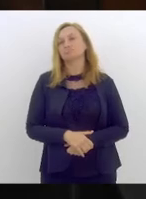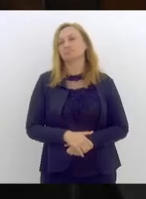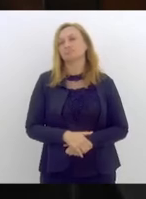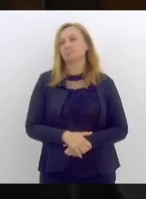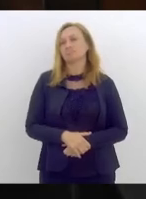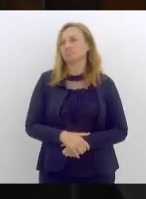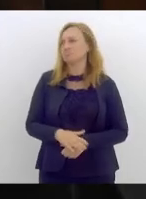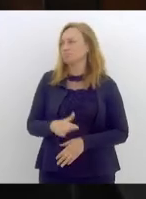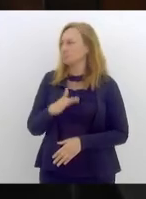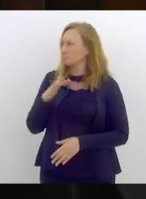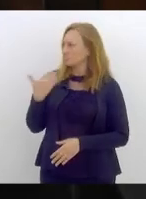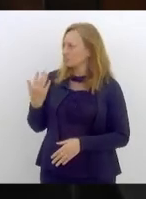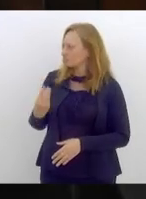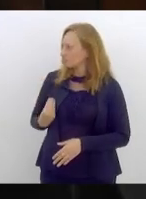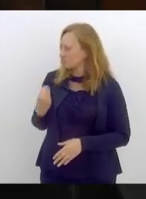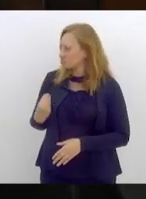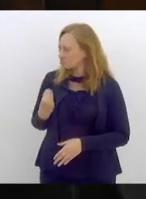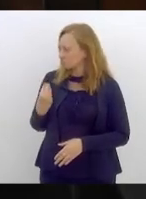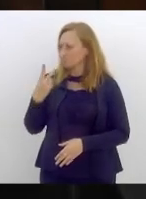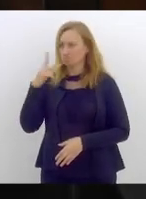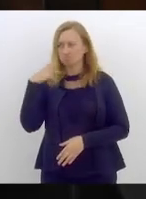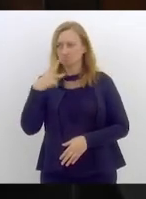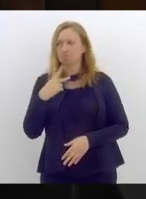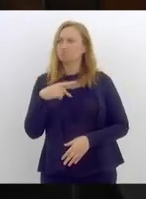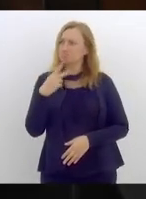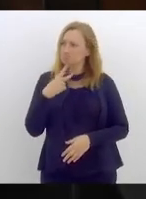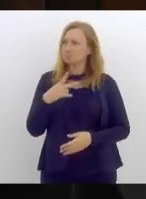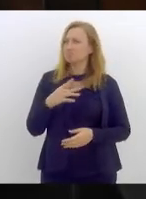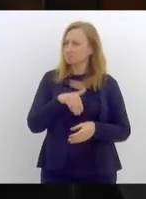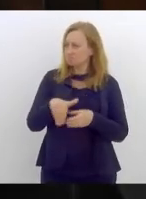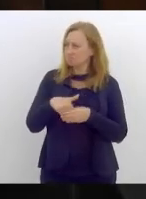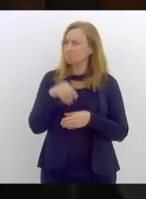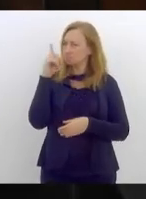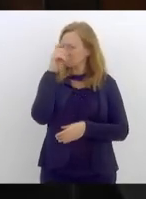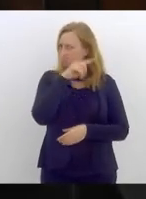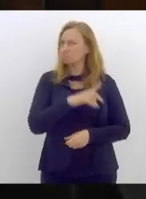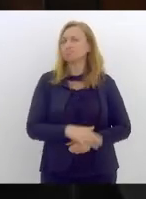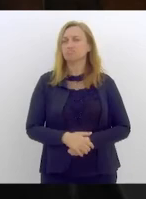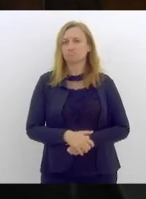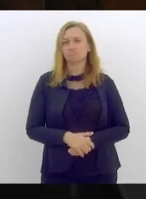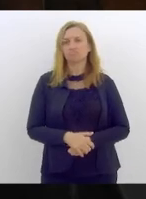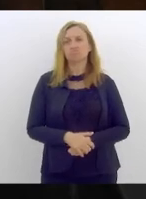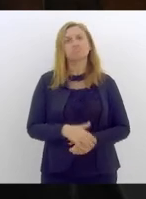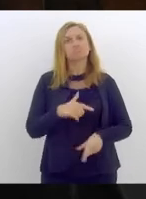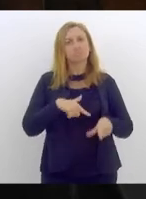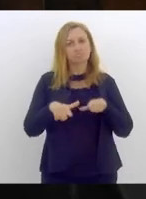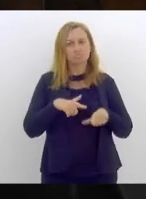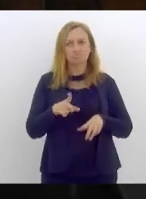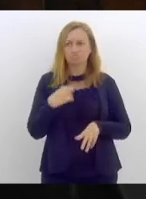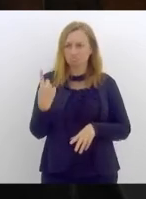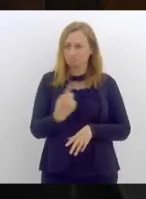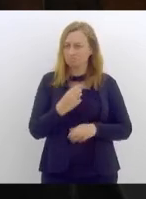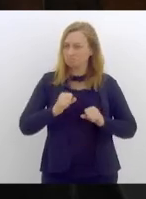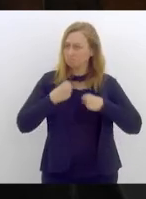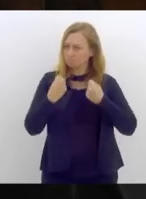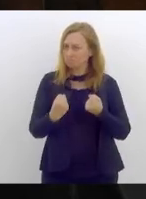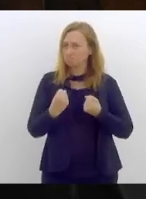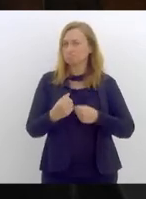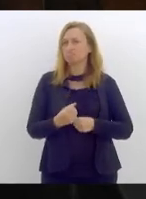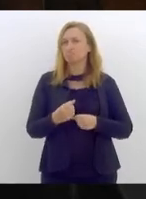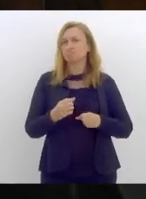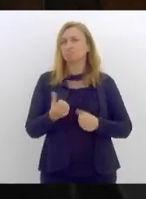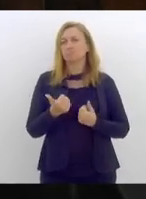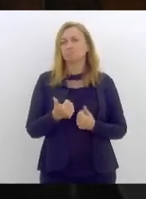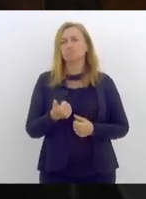morto vivo na política digo que acho que eles são difícil acho que temos que trabalhar nós que estamos defendendo a